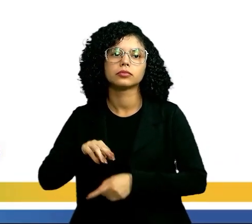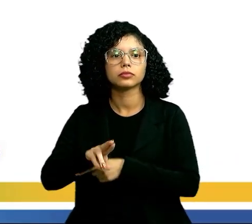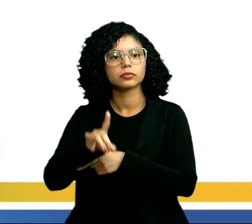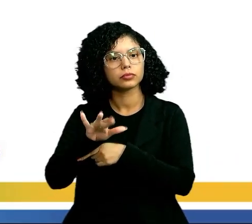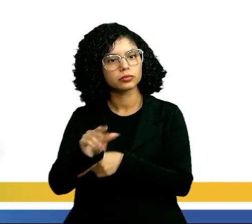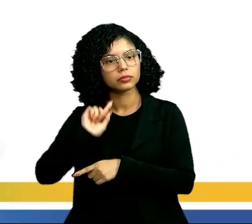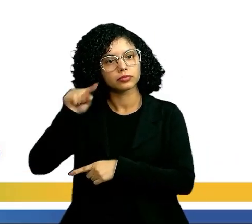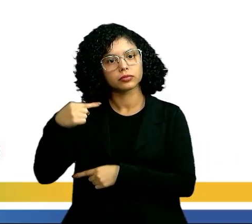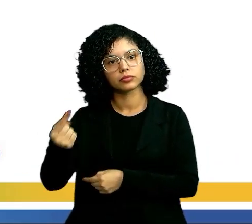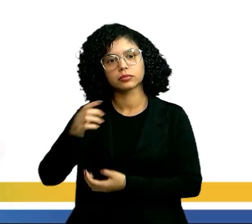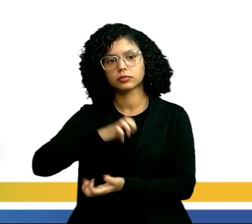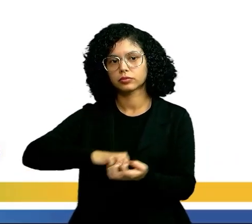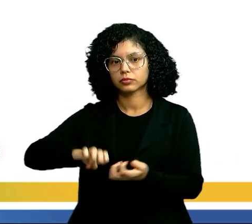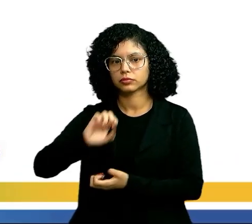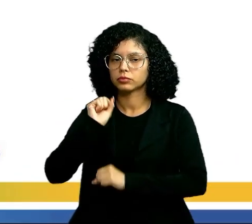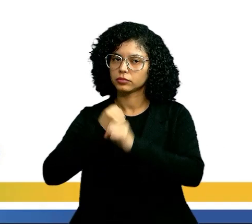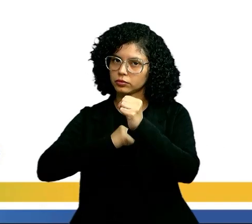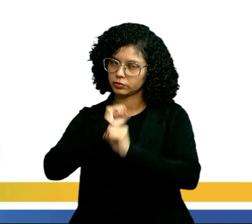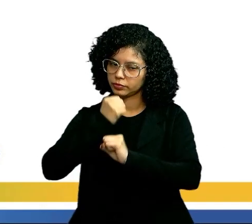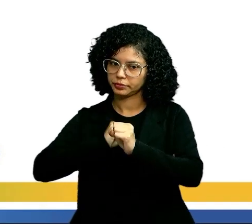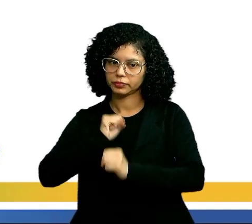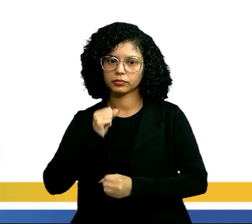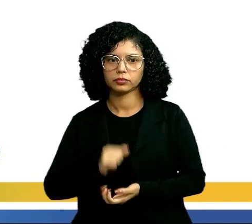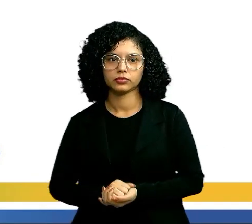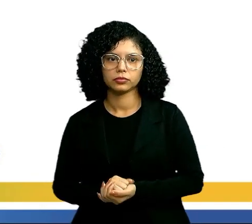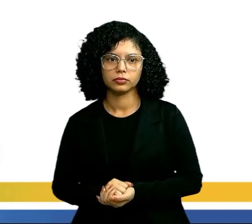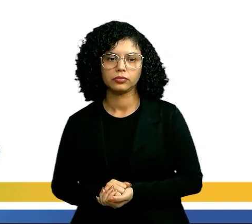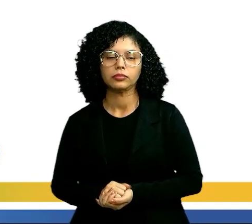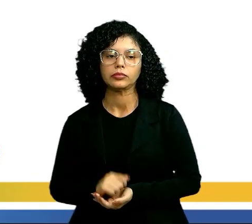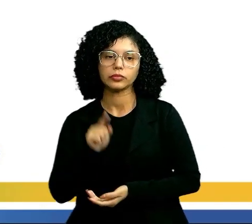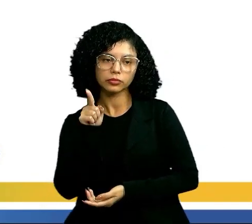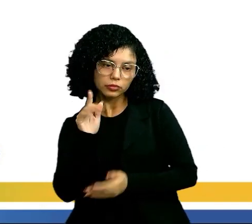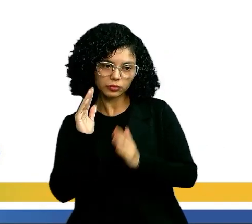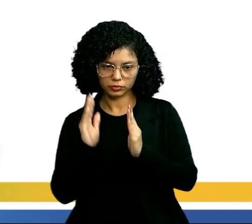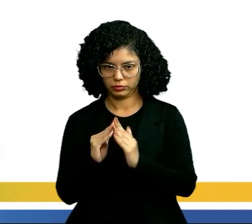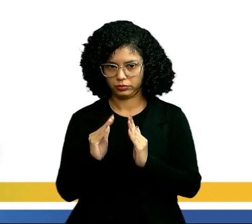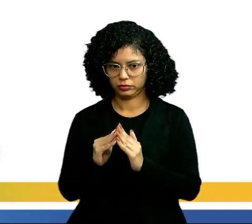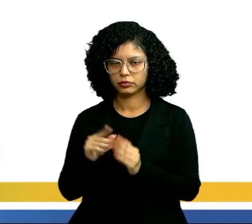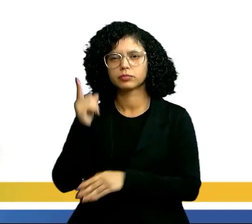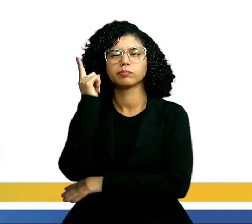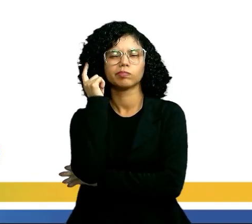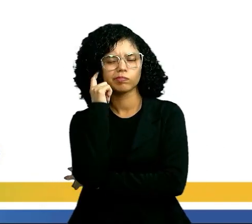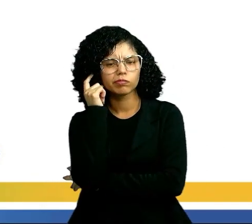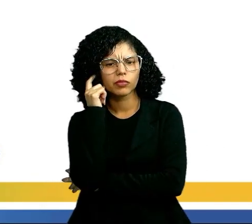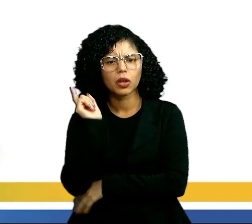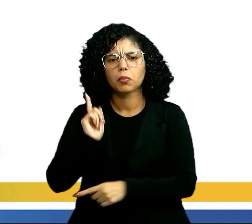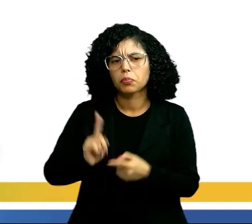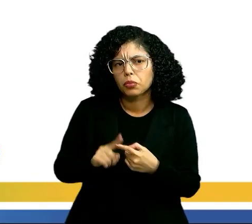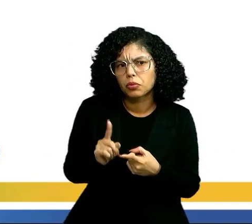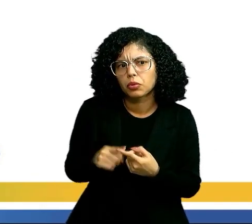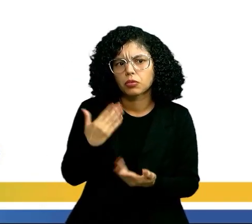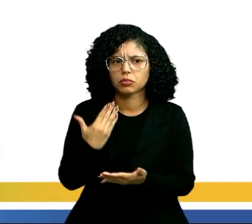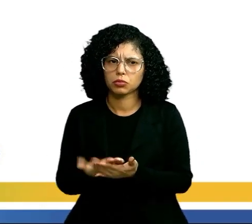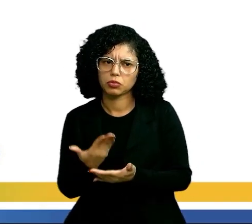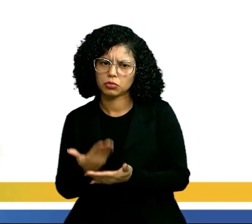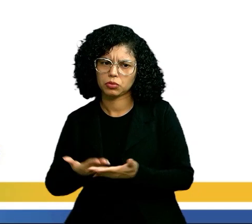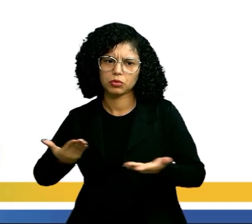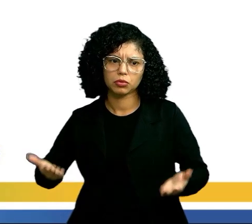Transportes, a mobilidade pós-revolução industrial. Aí você de casa pode até imaginar, mas por que eu tenho que